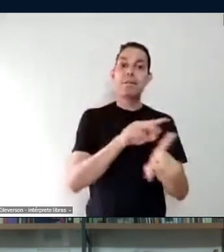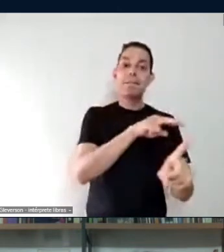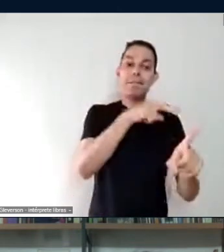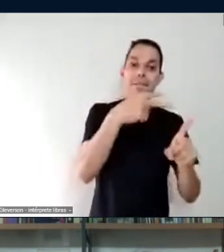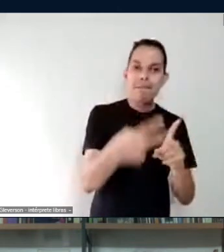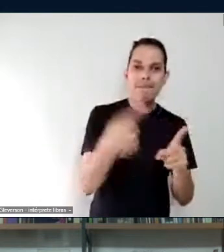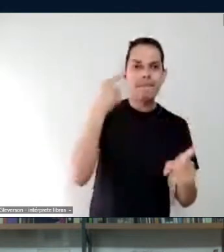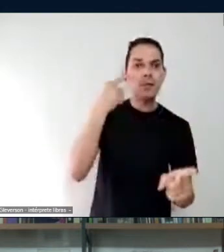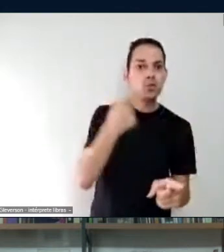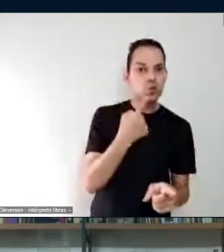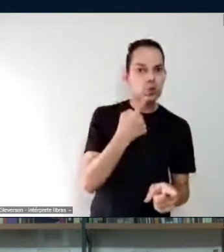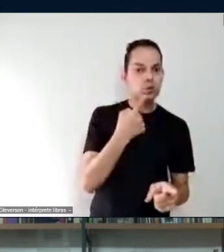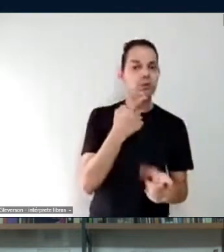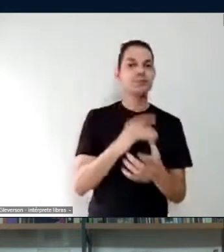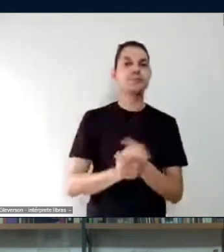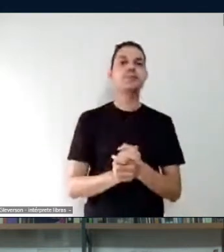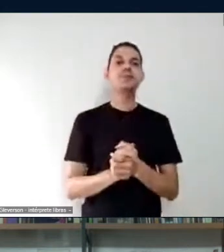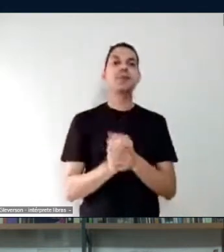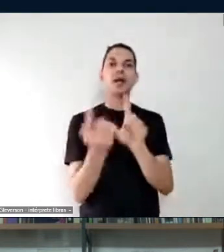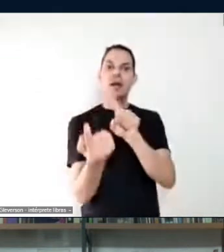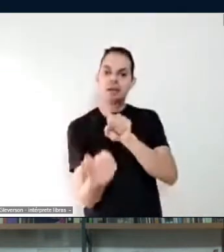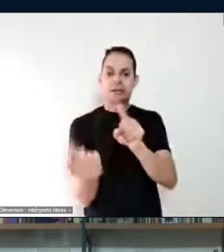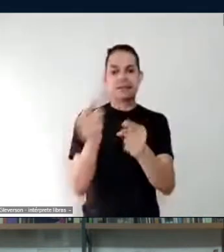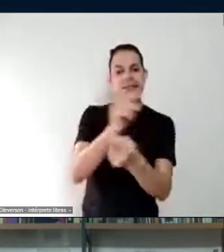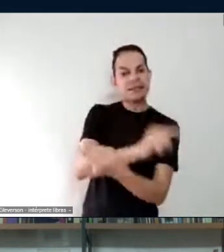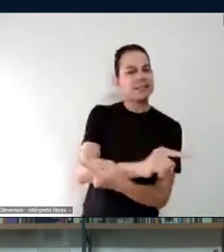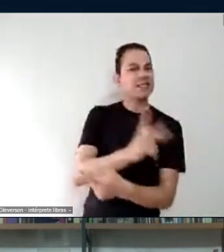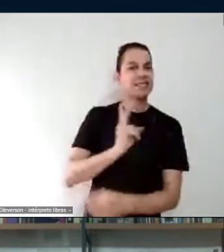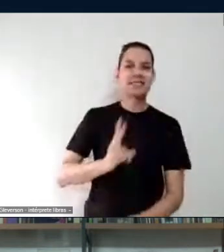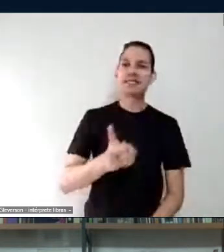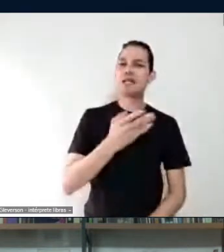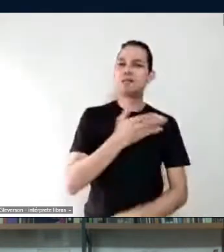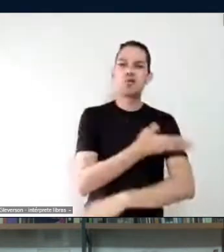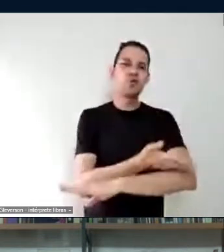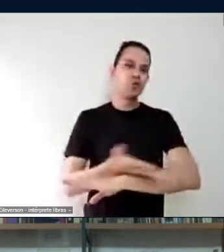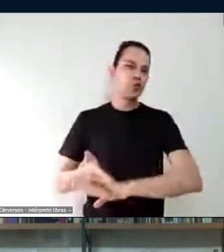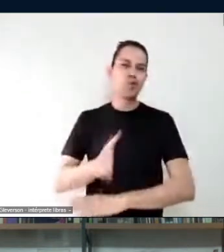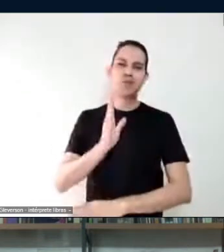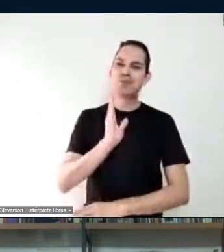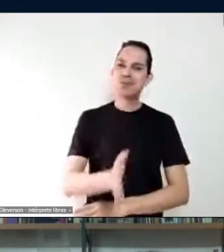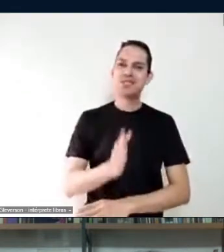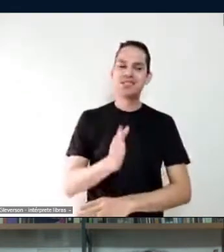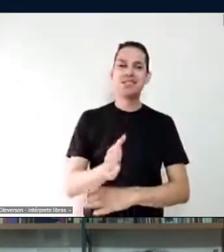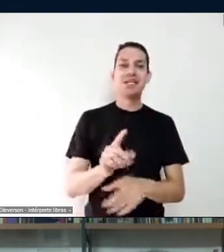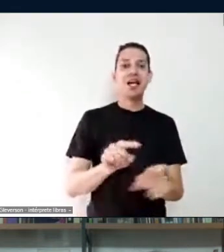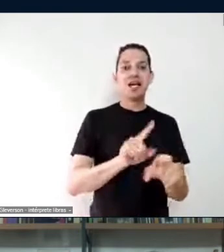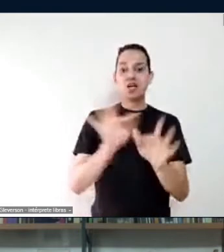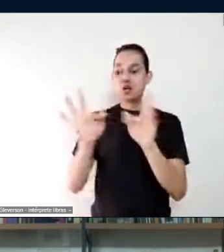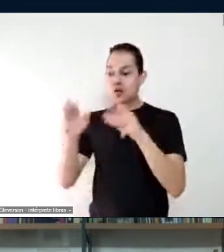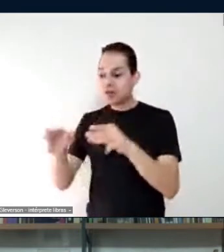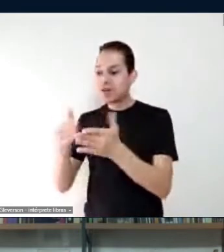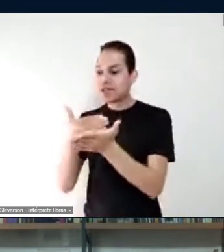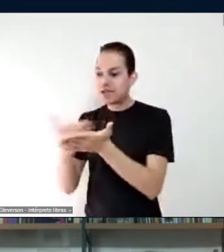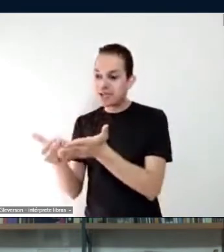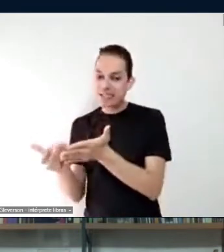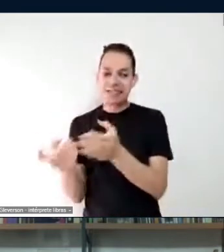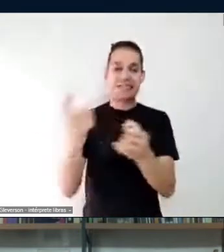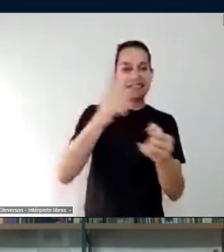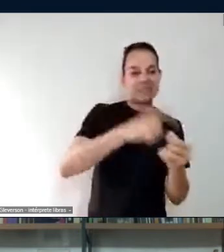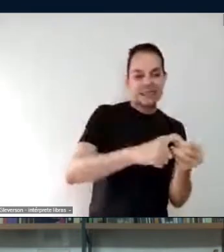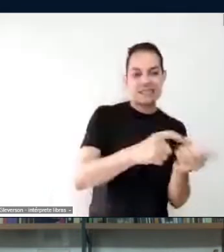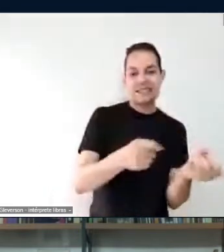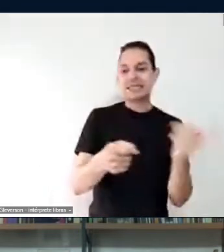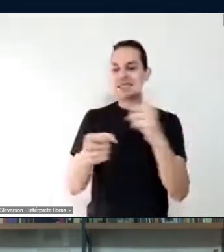de trás para frente, para avaliar, como eu sempre faço as coisas, eu tento começar bonitinho, né? Faço